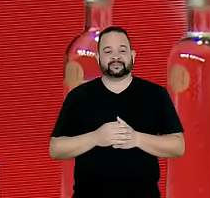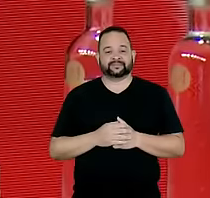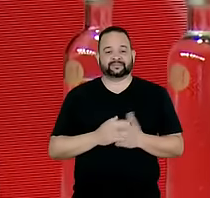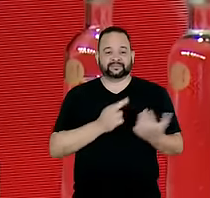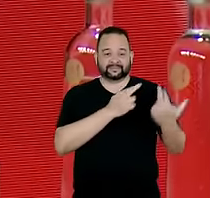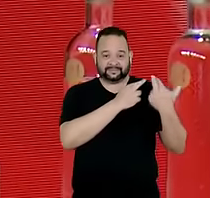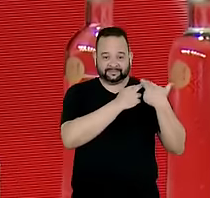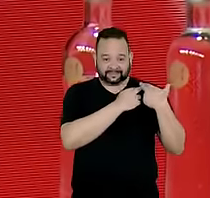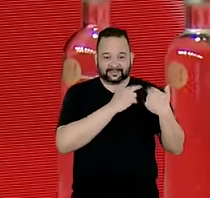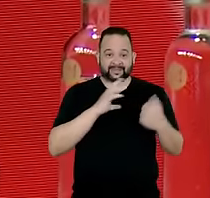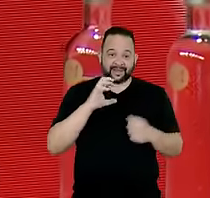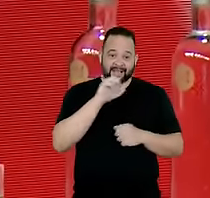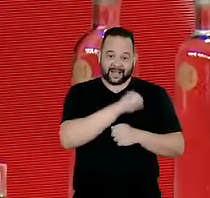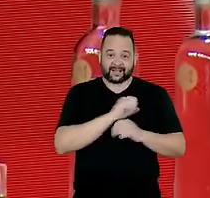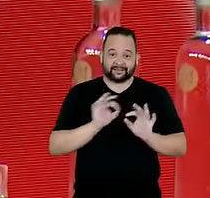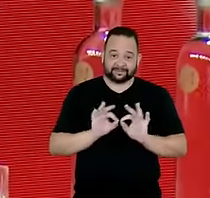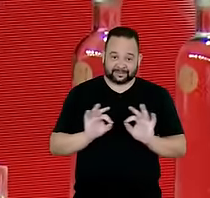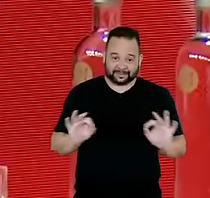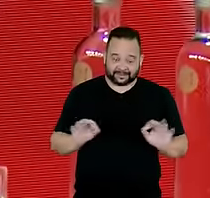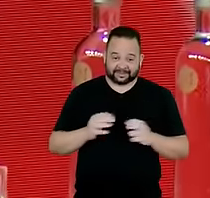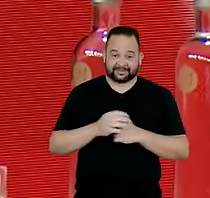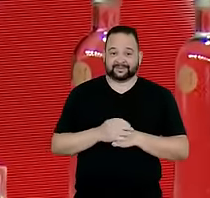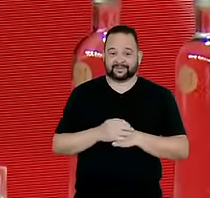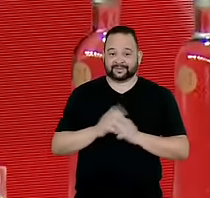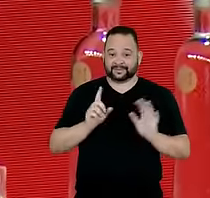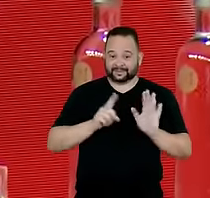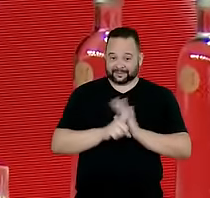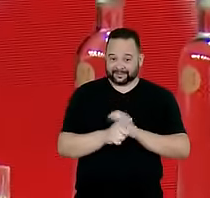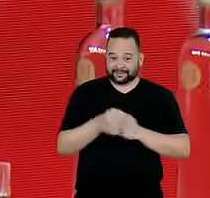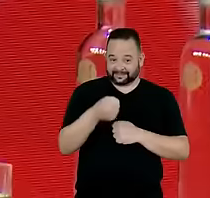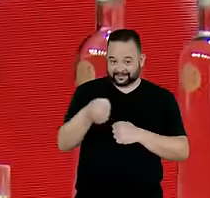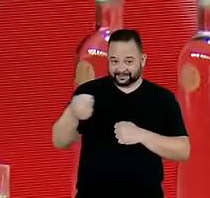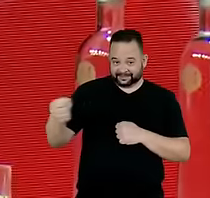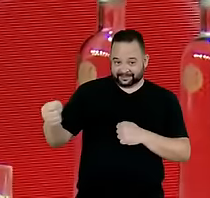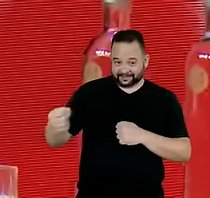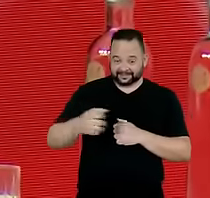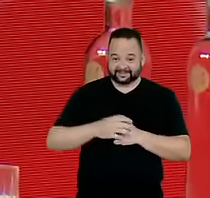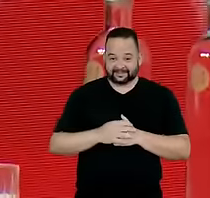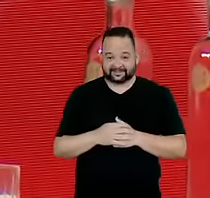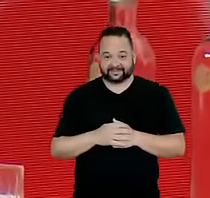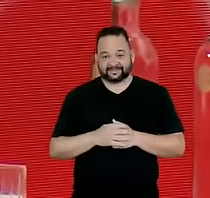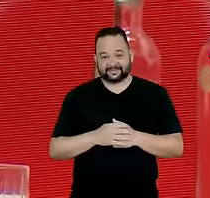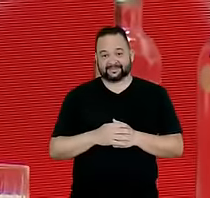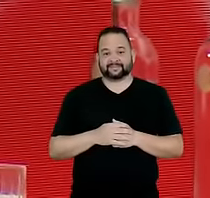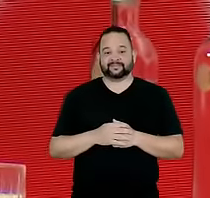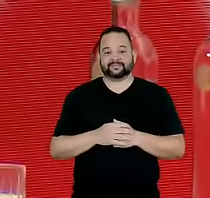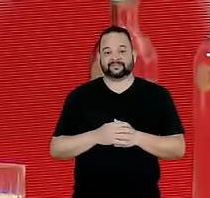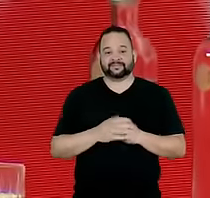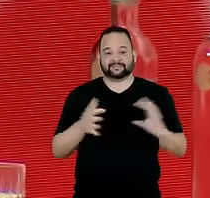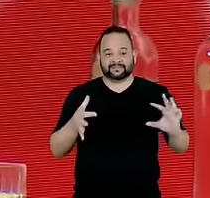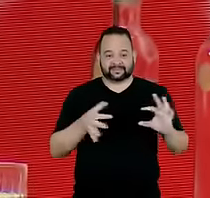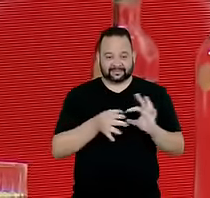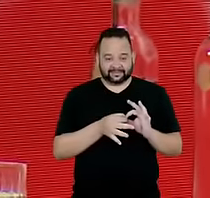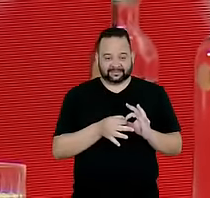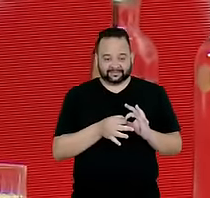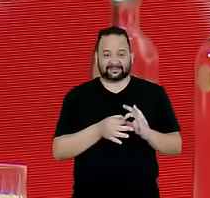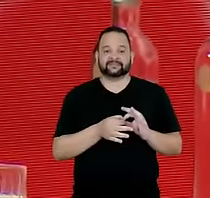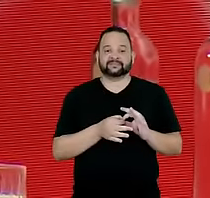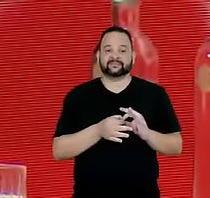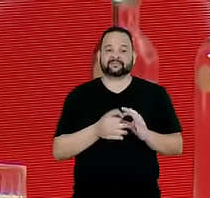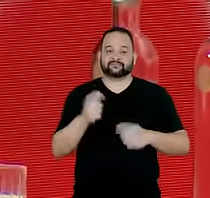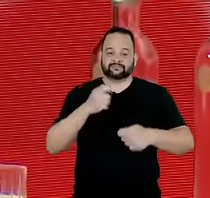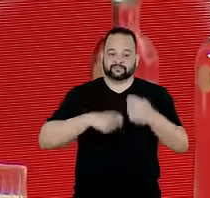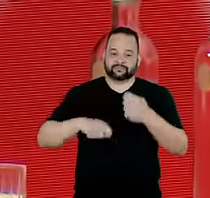eh levantar a bola pro pra turma aqui trazendo um pouco conectando um pouco com o cenário macro né acho que a gente viu uma